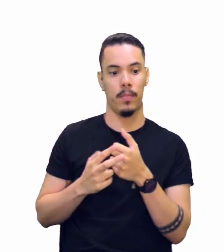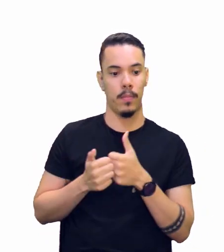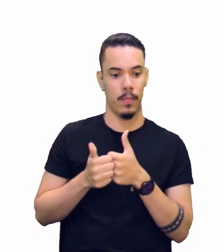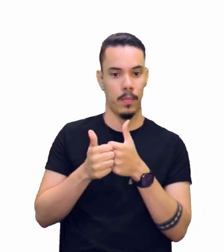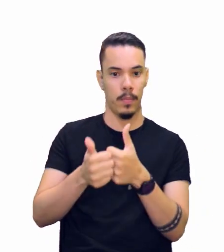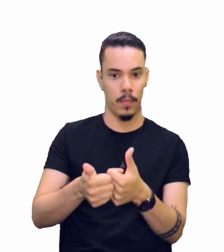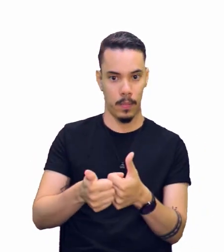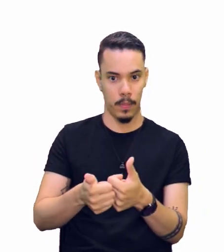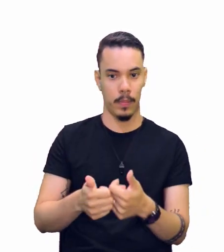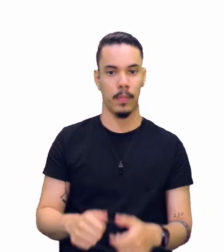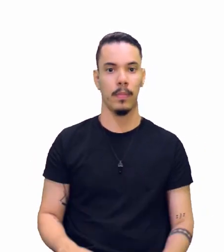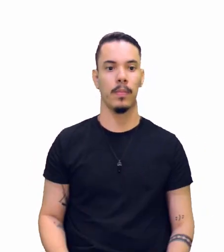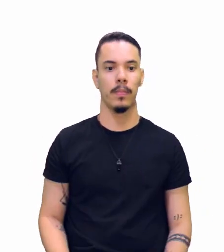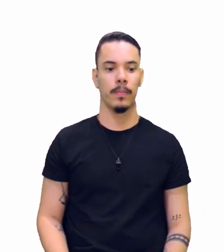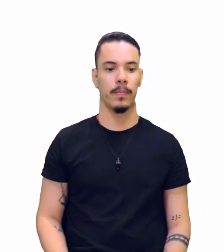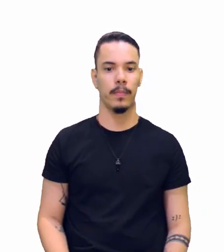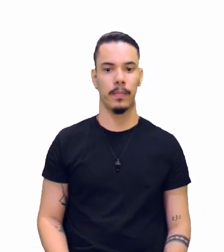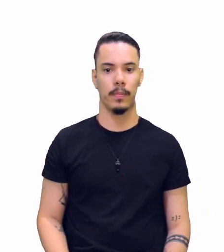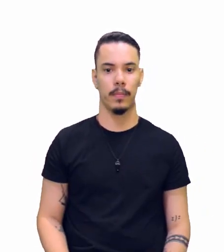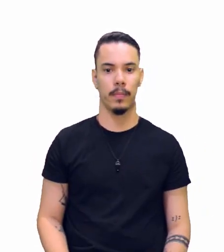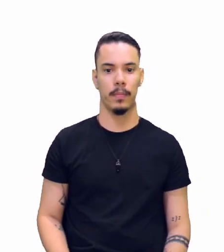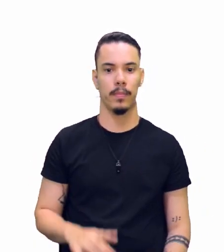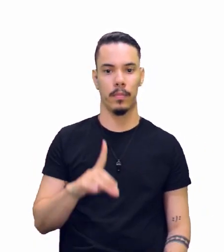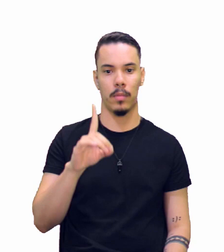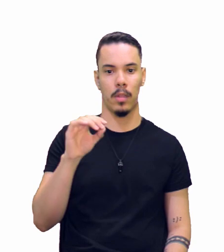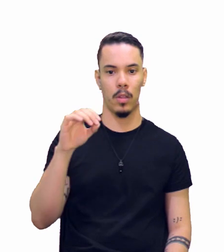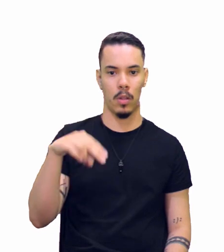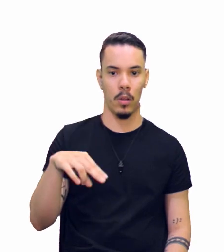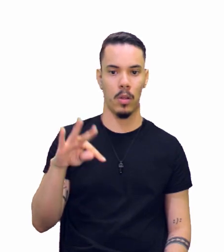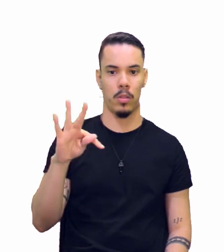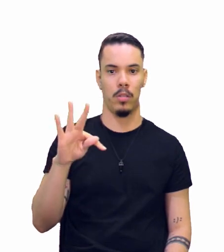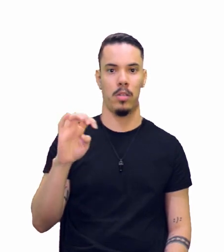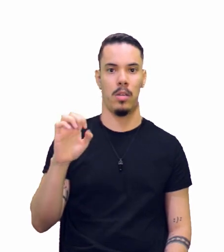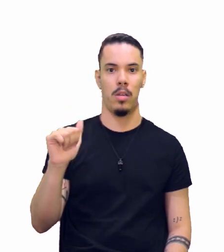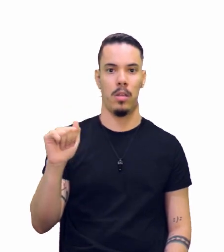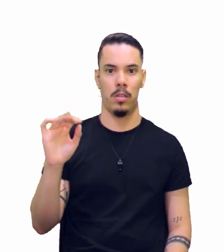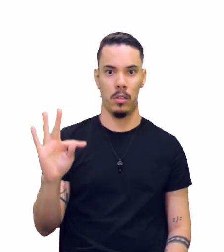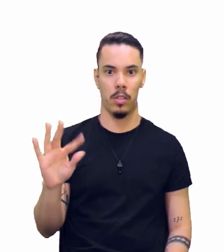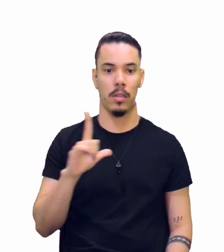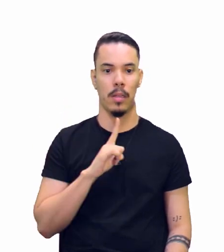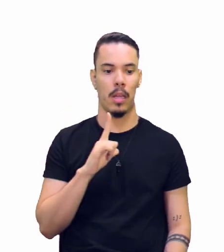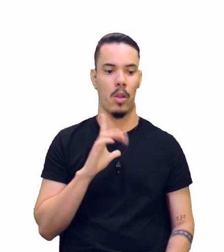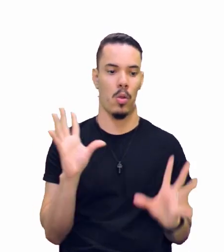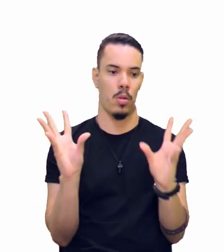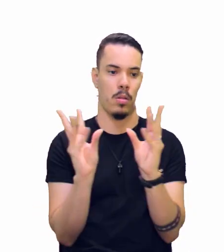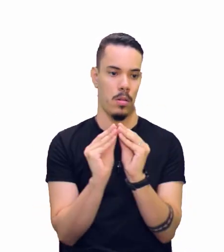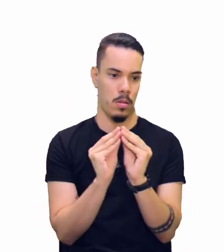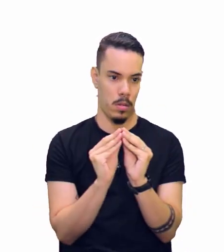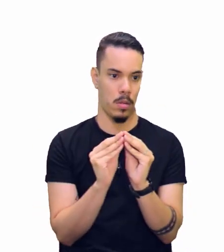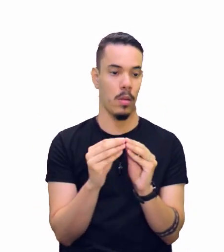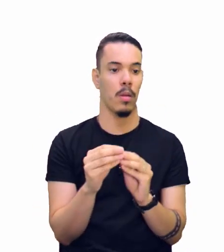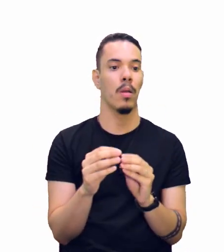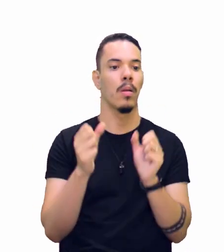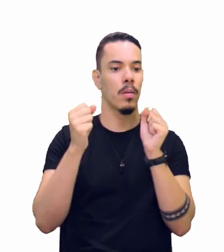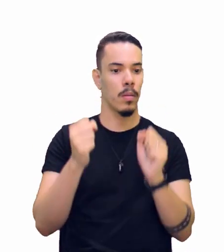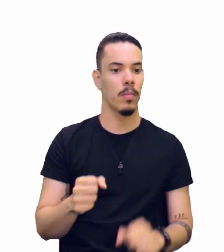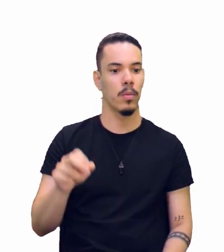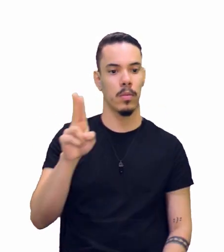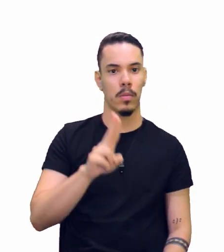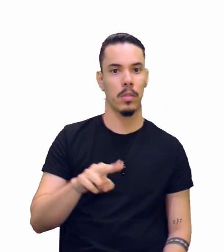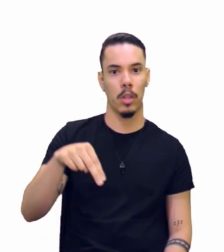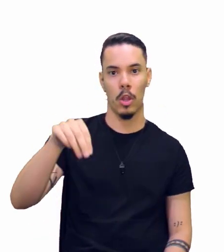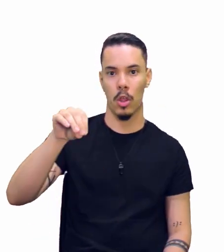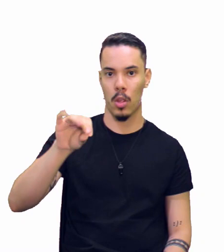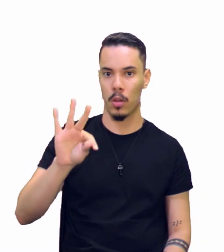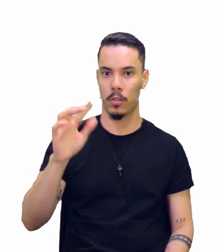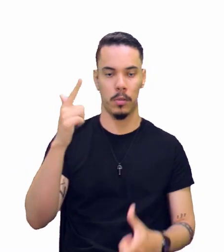é o do e a partícula negativa not, que está contraído aí, temos uma contração. Eu posso também falar do not, não tem